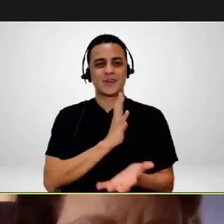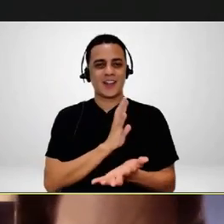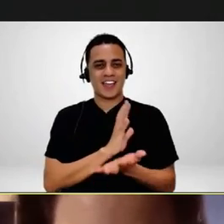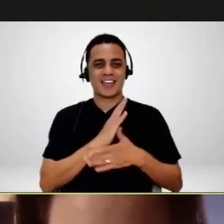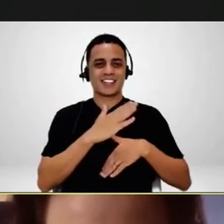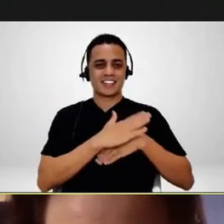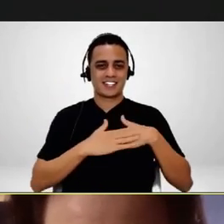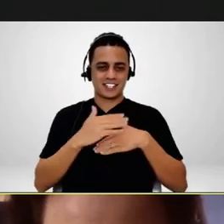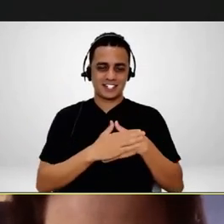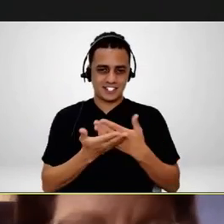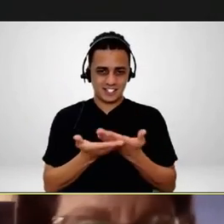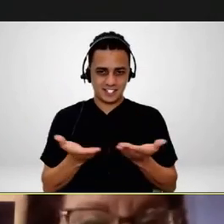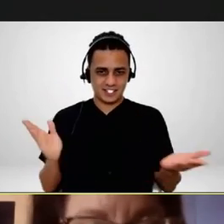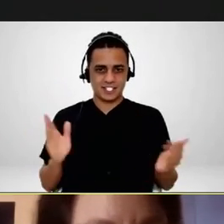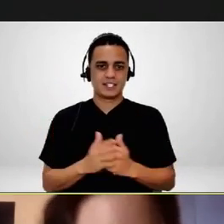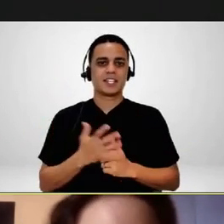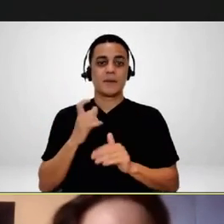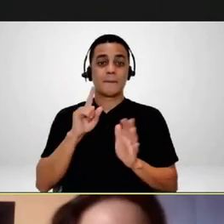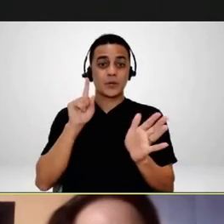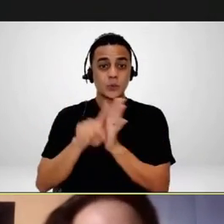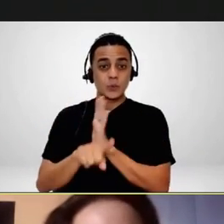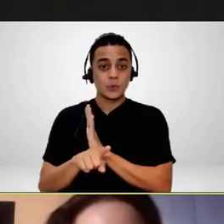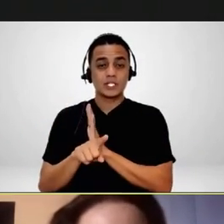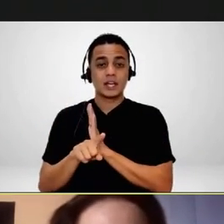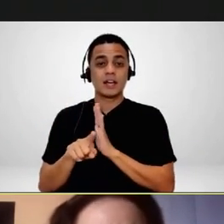queridas, perguntar se vocês não querem